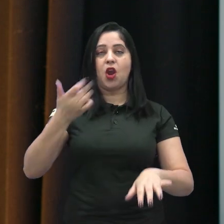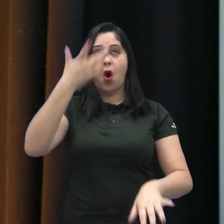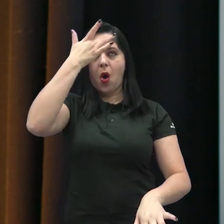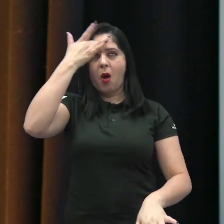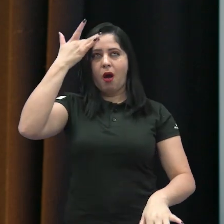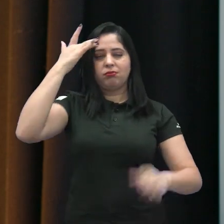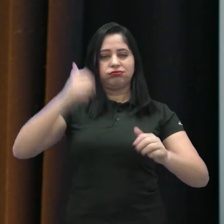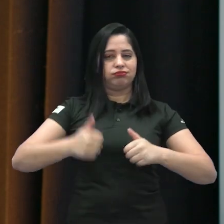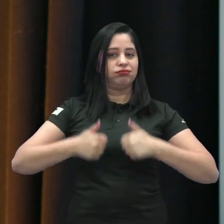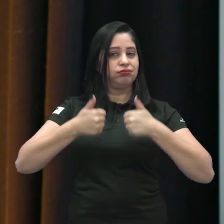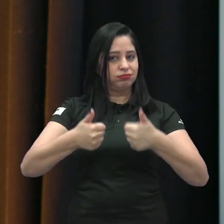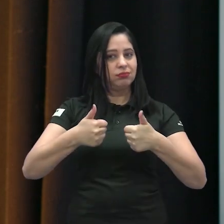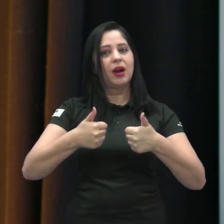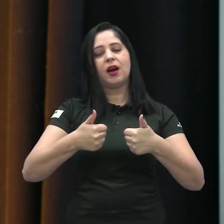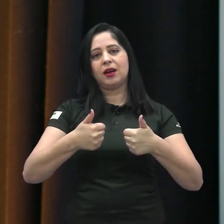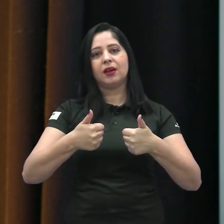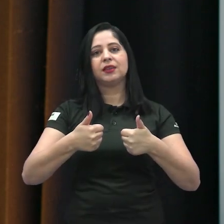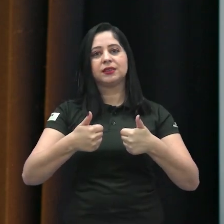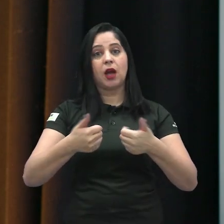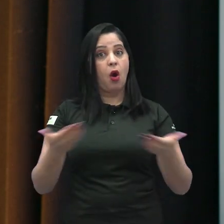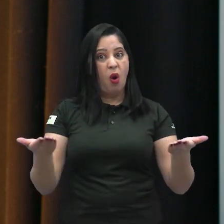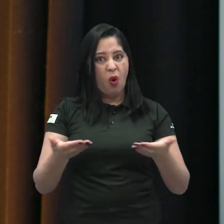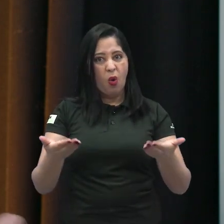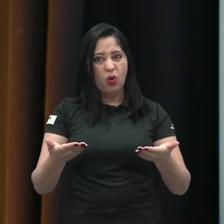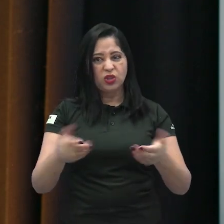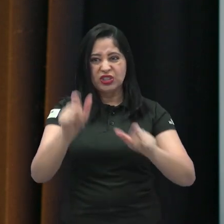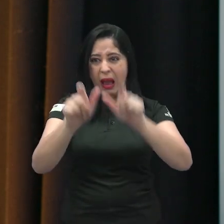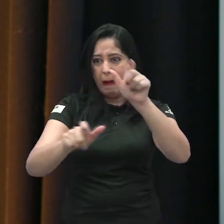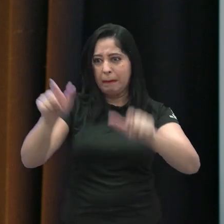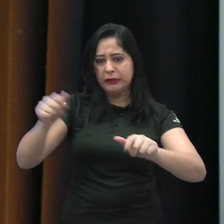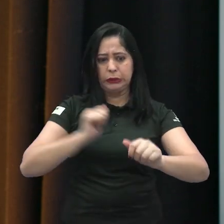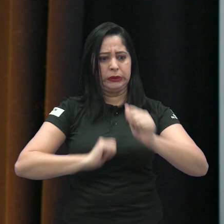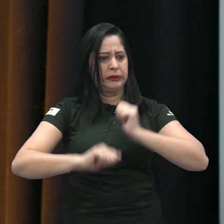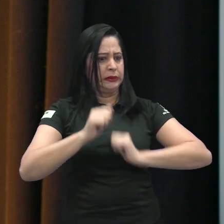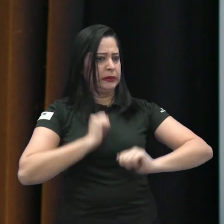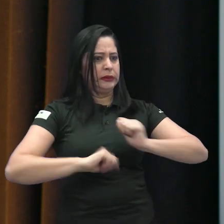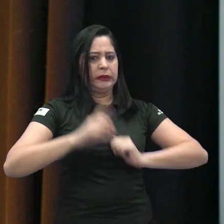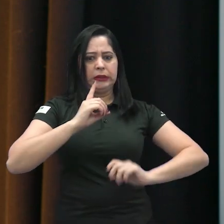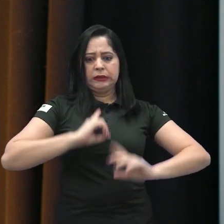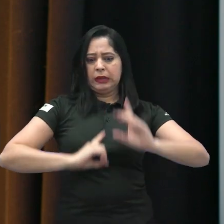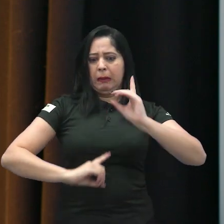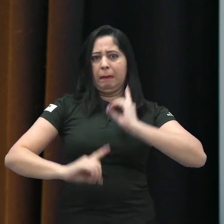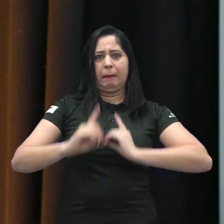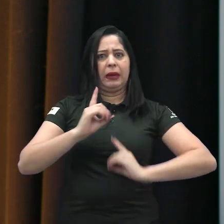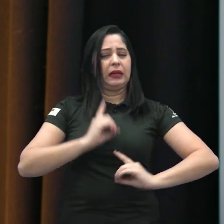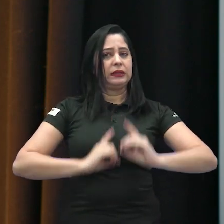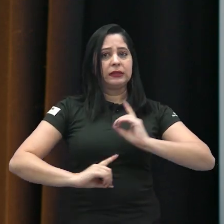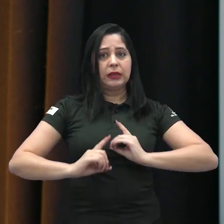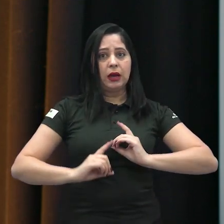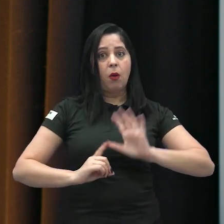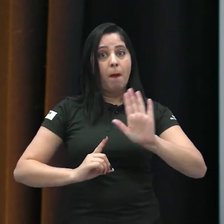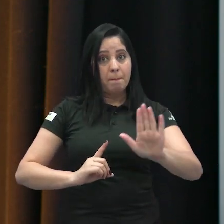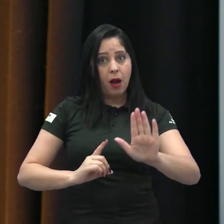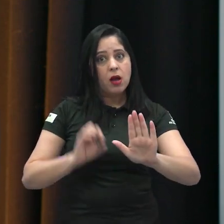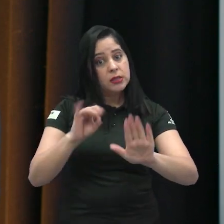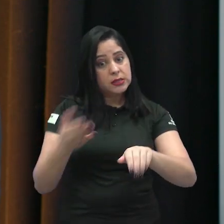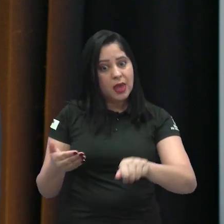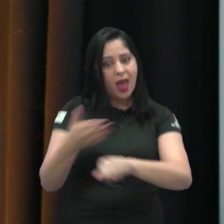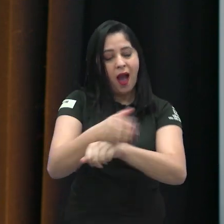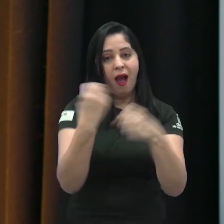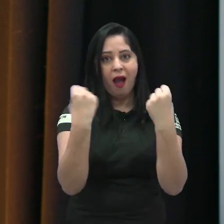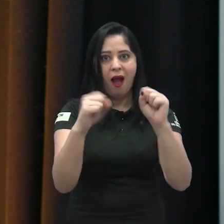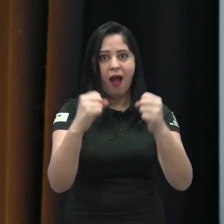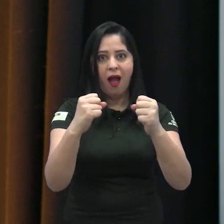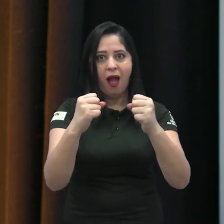vida, na sua saúde mental. Nós temos um grande problema hoje em dia de ansiedade, depressão e a atividade